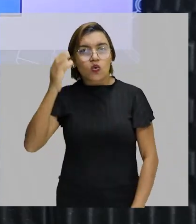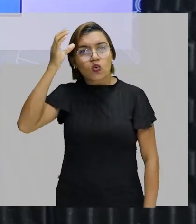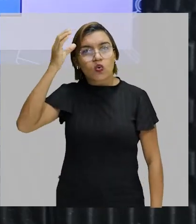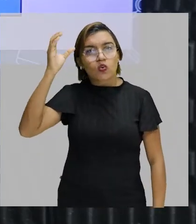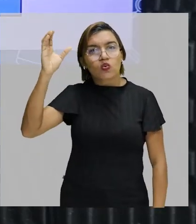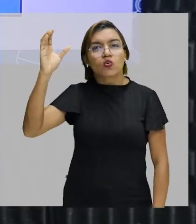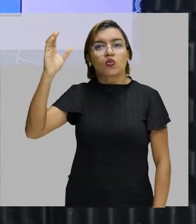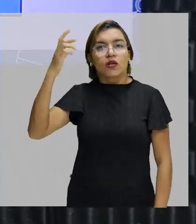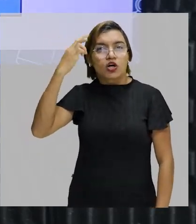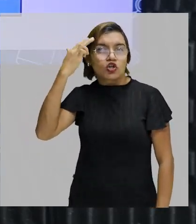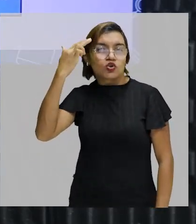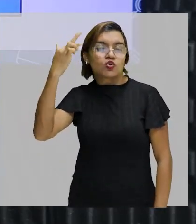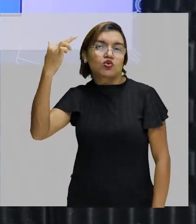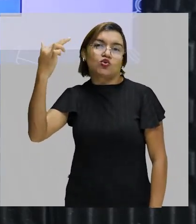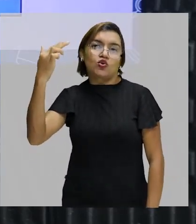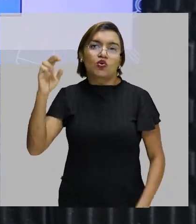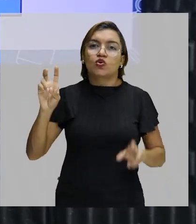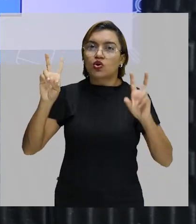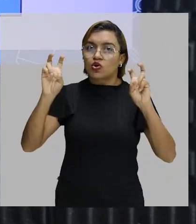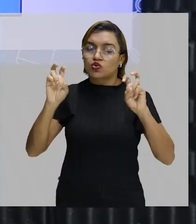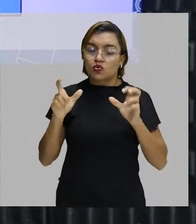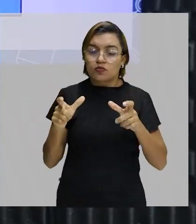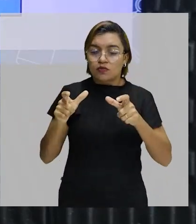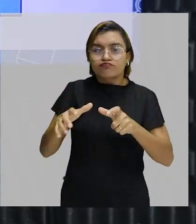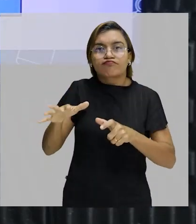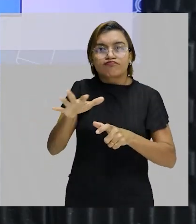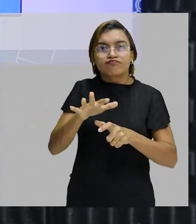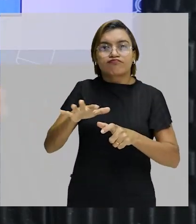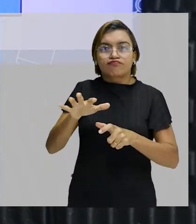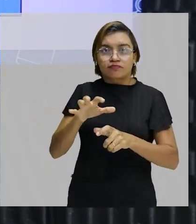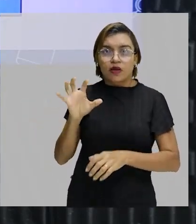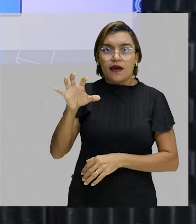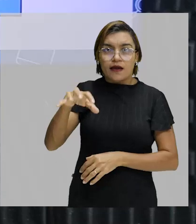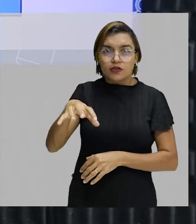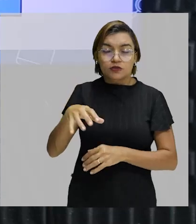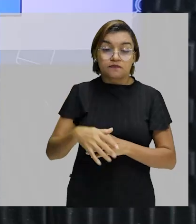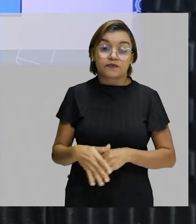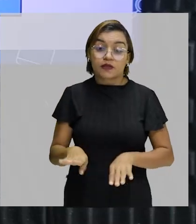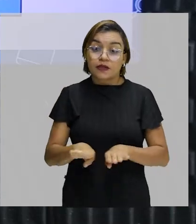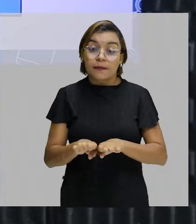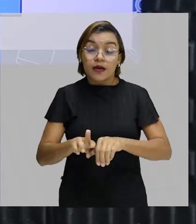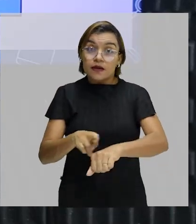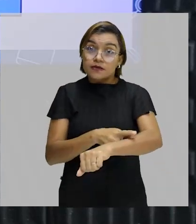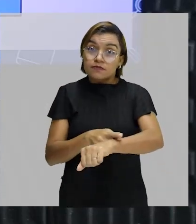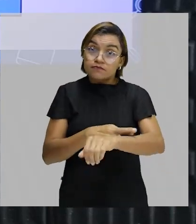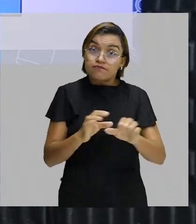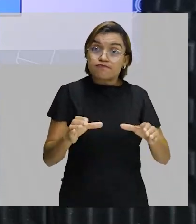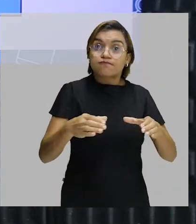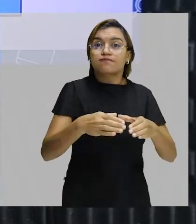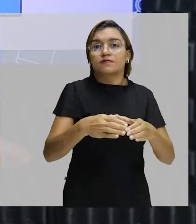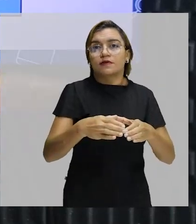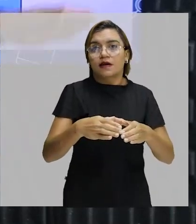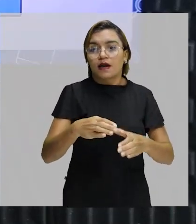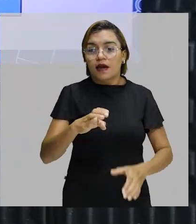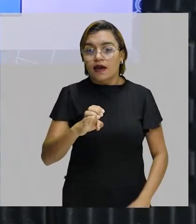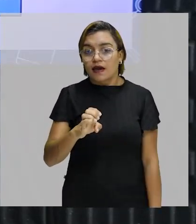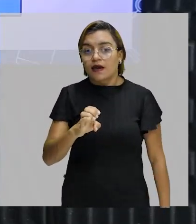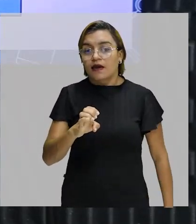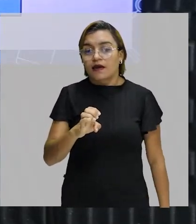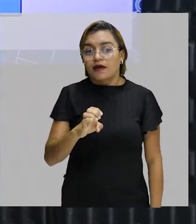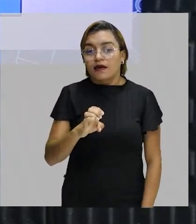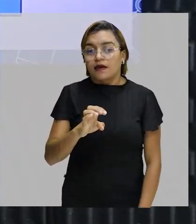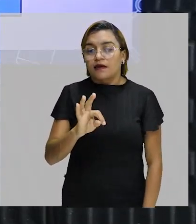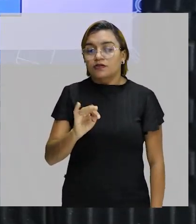com a história de determinada região. Étnica tem muito a ver também com essas questões. Então aqui são tudo